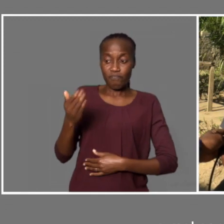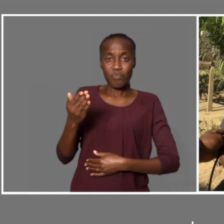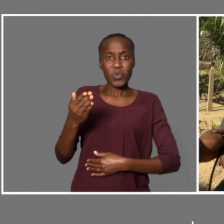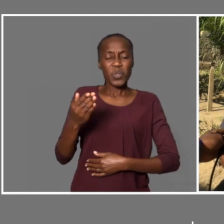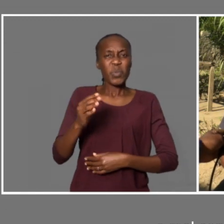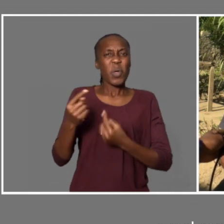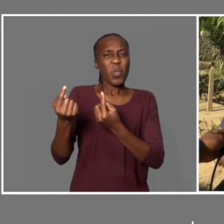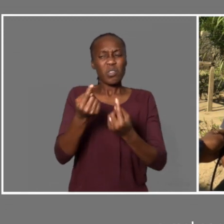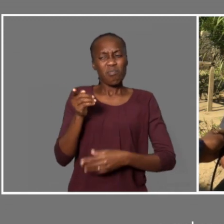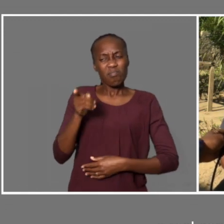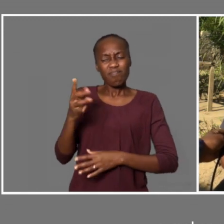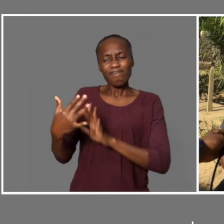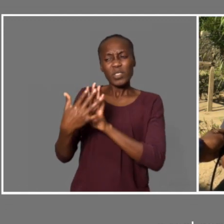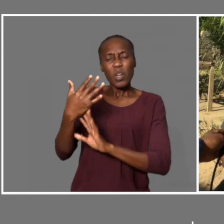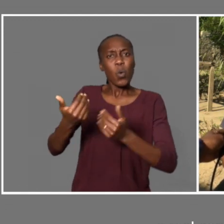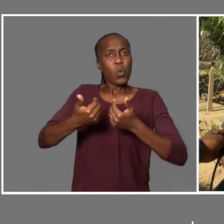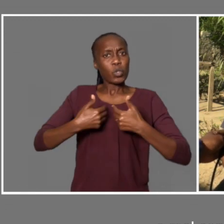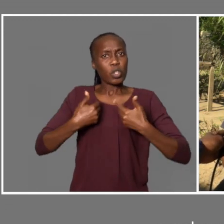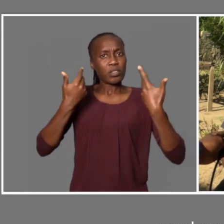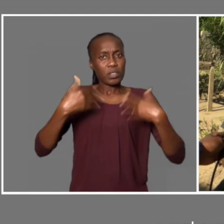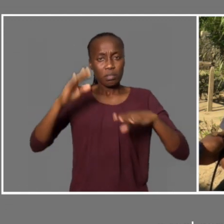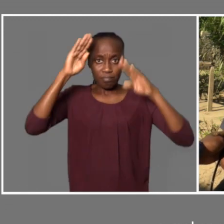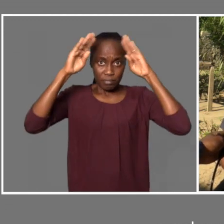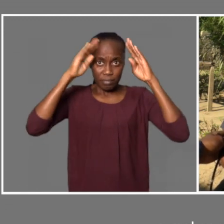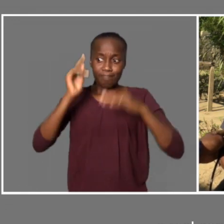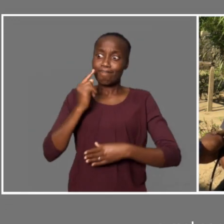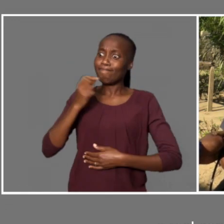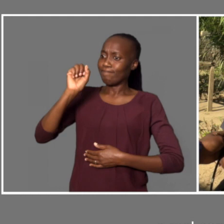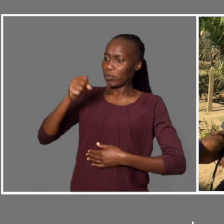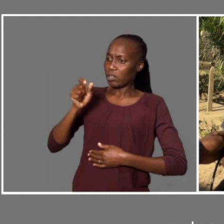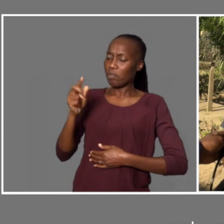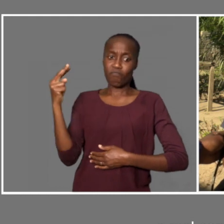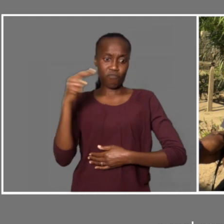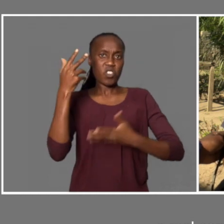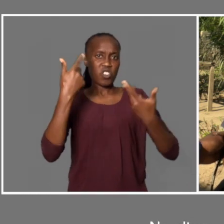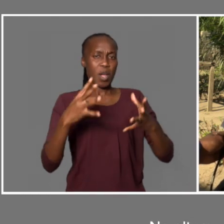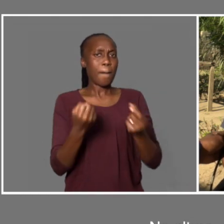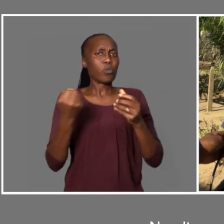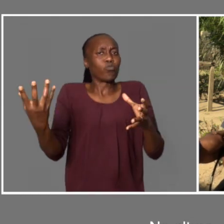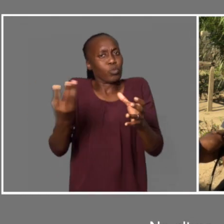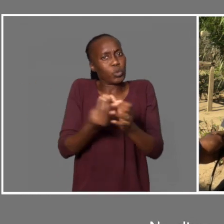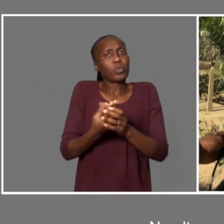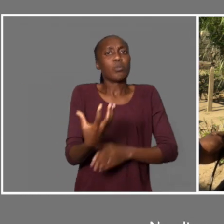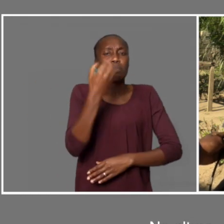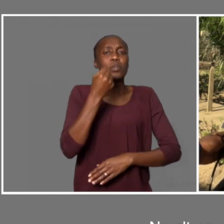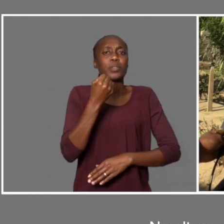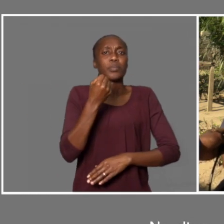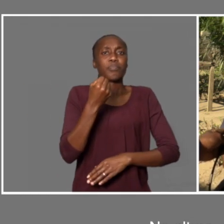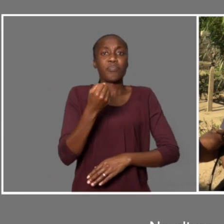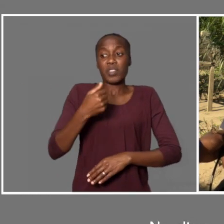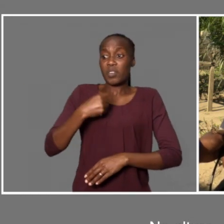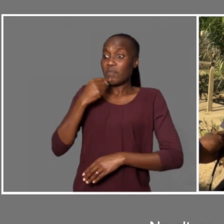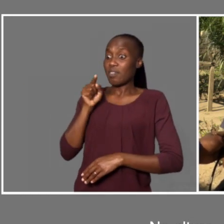que apareceu aí no Facebook, tal, assim, assim, assim, Disse, por acaso, vi, não sei o quanto. Disse, não, podes contar comigo, vamos. E, na altura, ele disse, olha, eu não o virei sozinho.